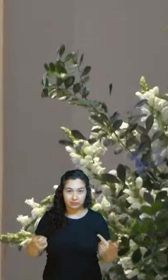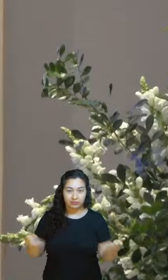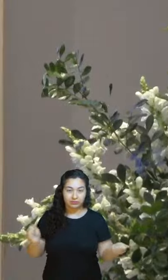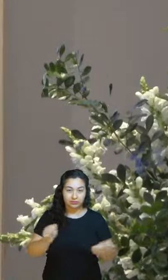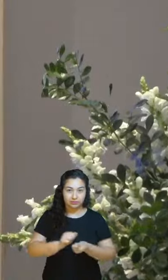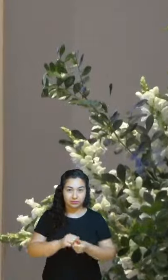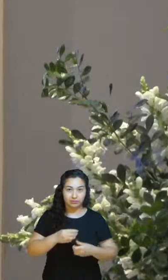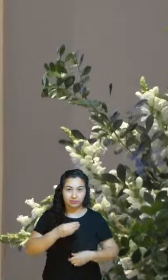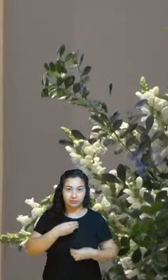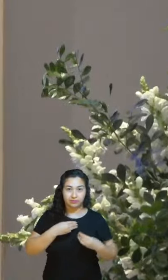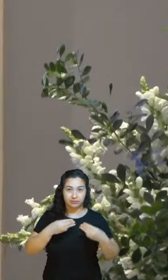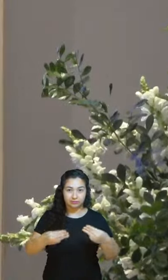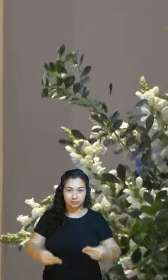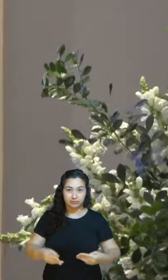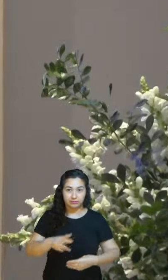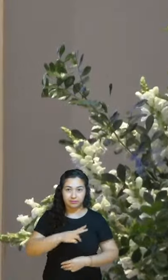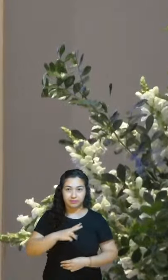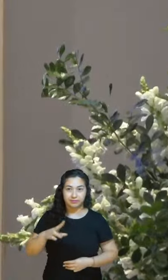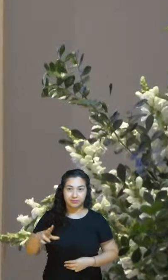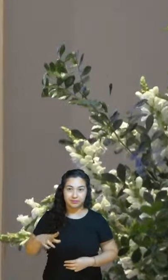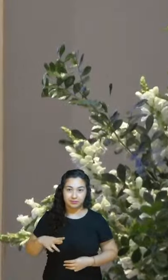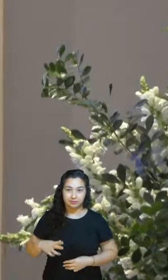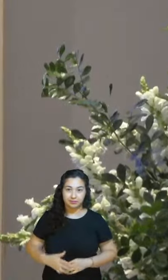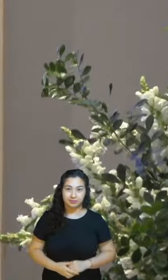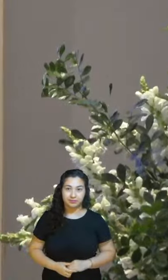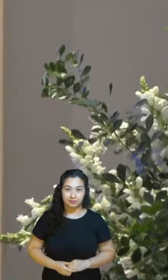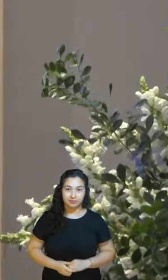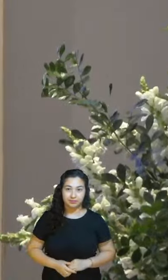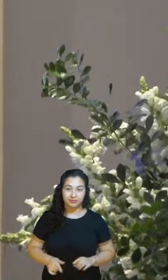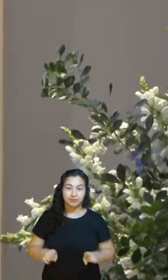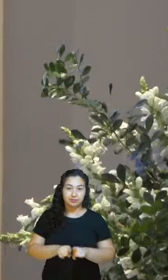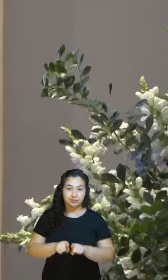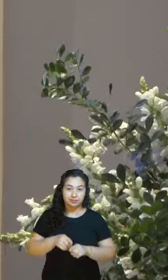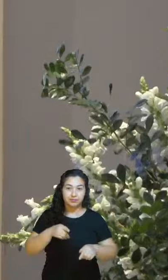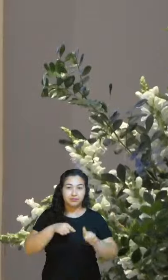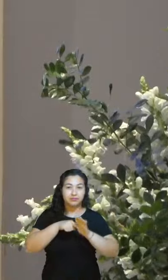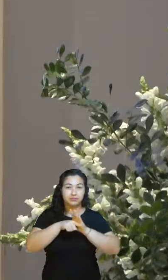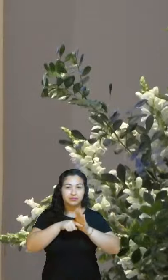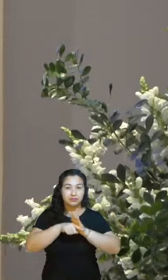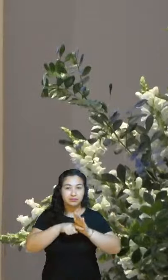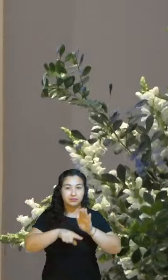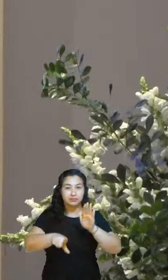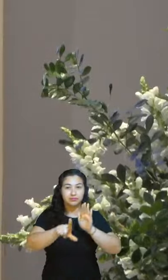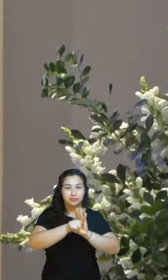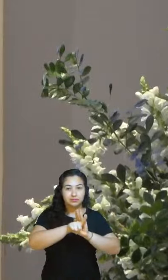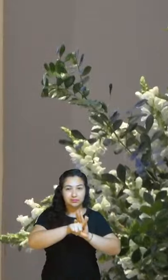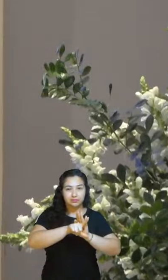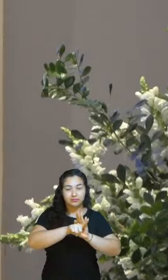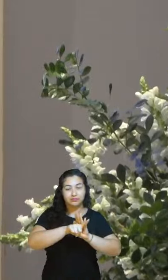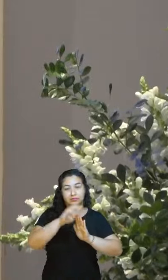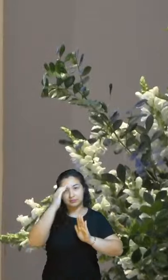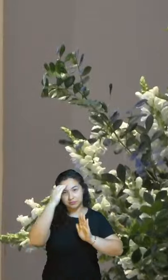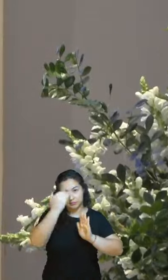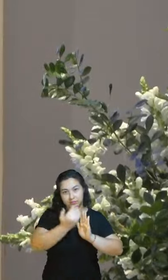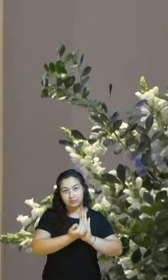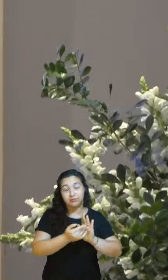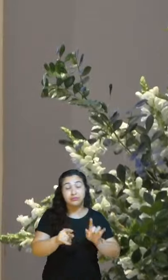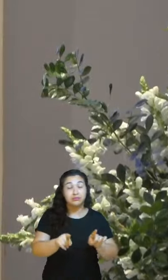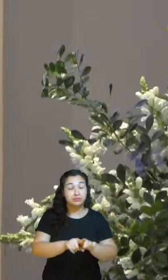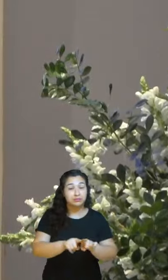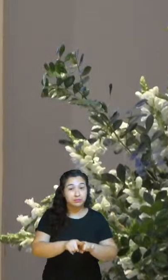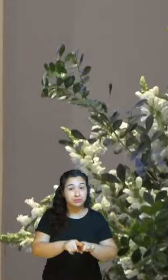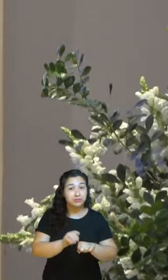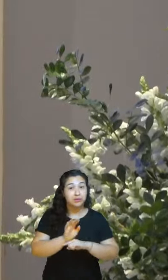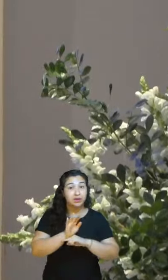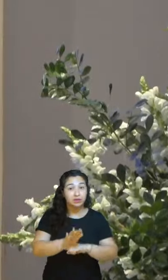Público também eh eh fiscaliza o cumprimento do Direito Constitucional ela também contribui para que